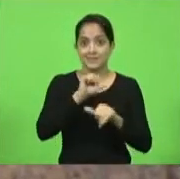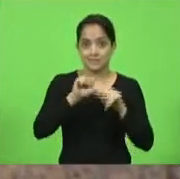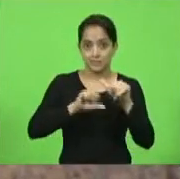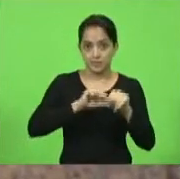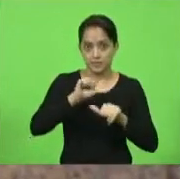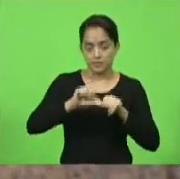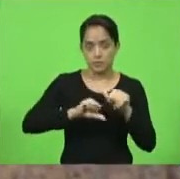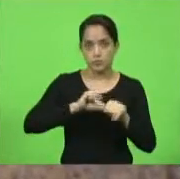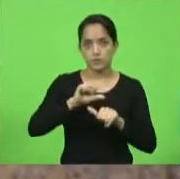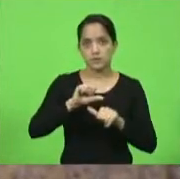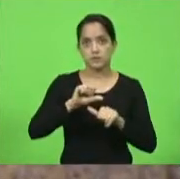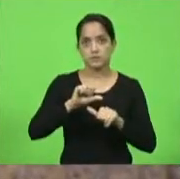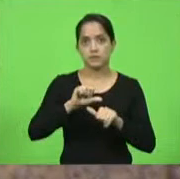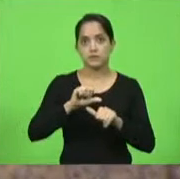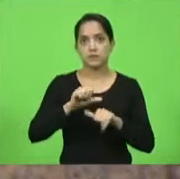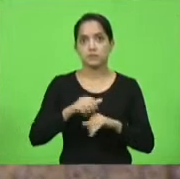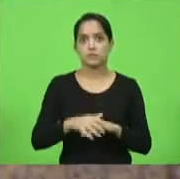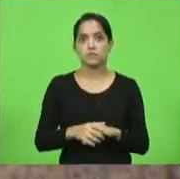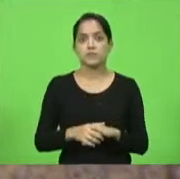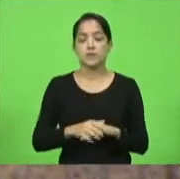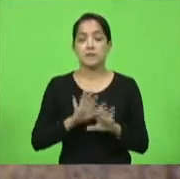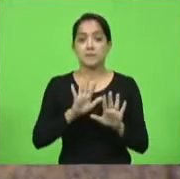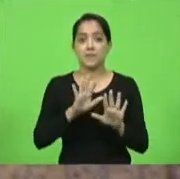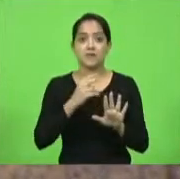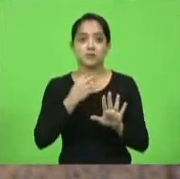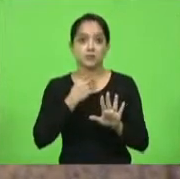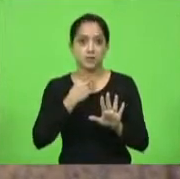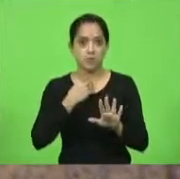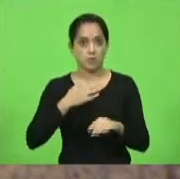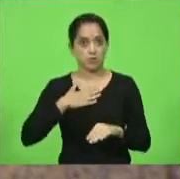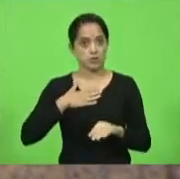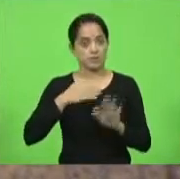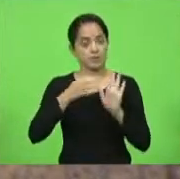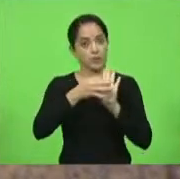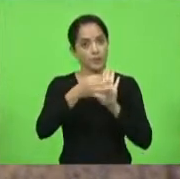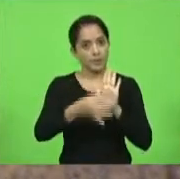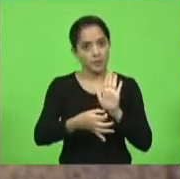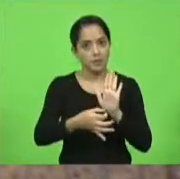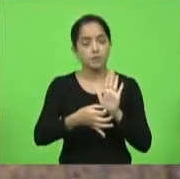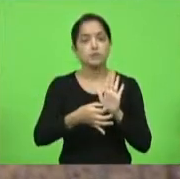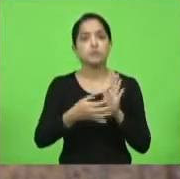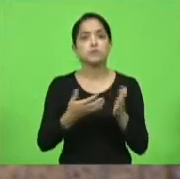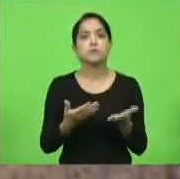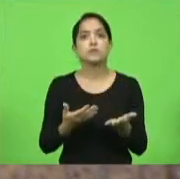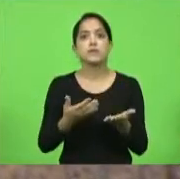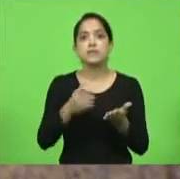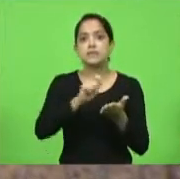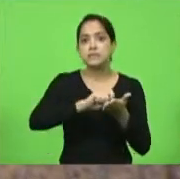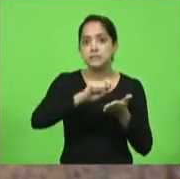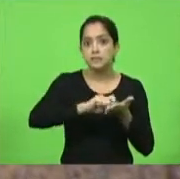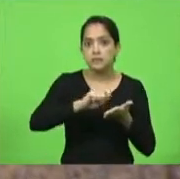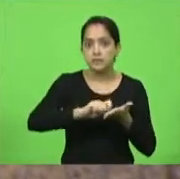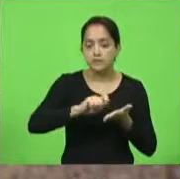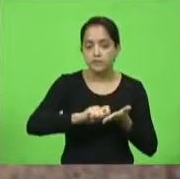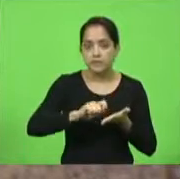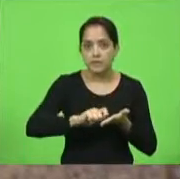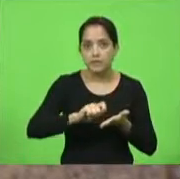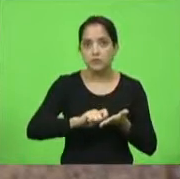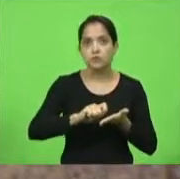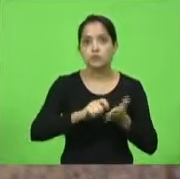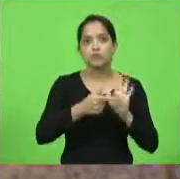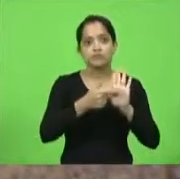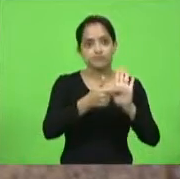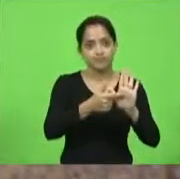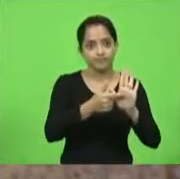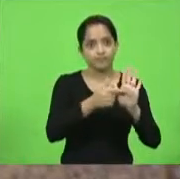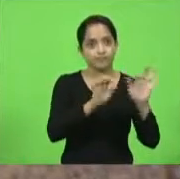nós não podemos, na minha opinião, continuar escrevendo da seguinte forma que as indicações são